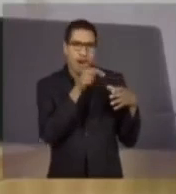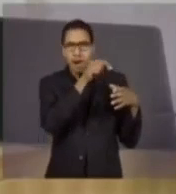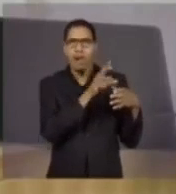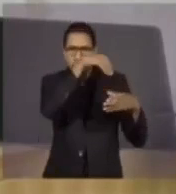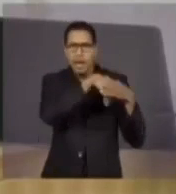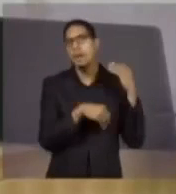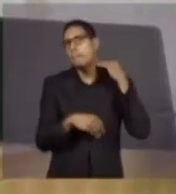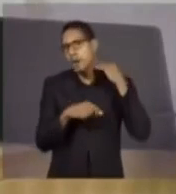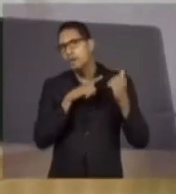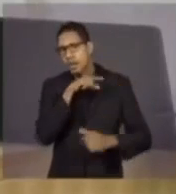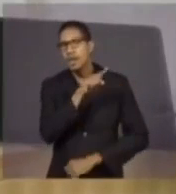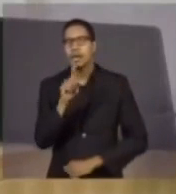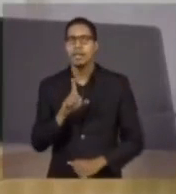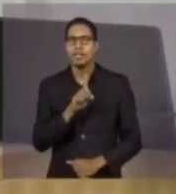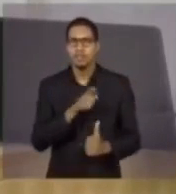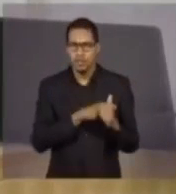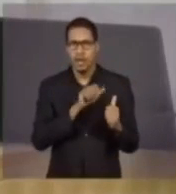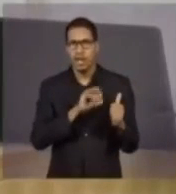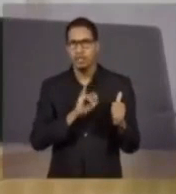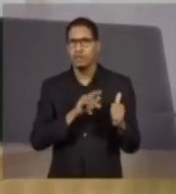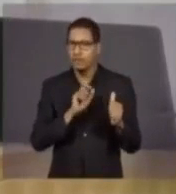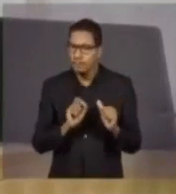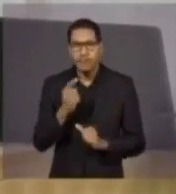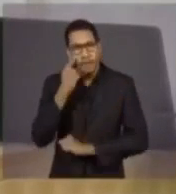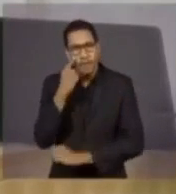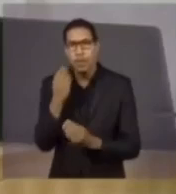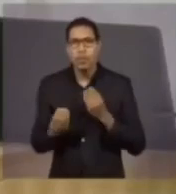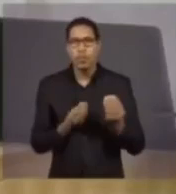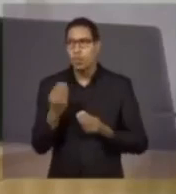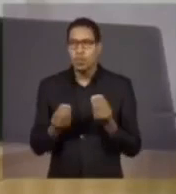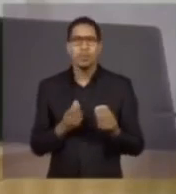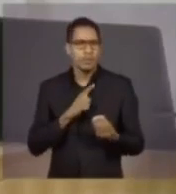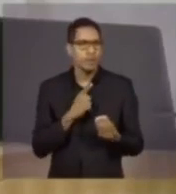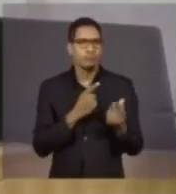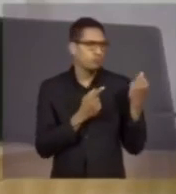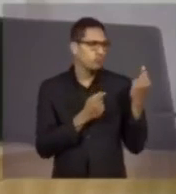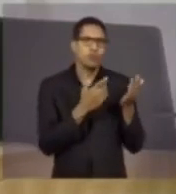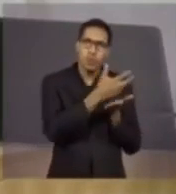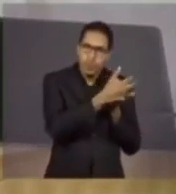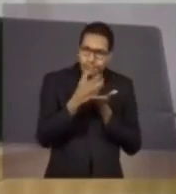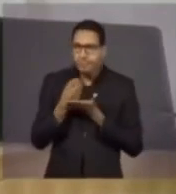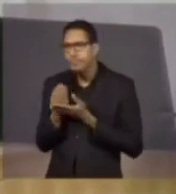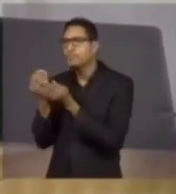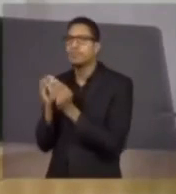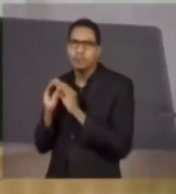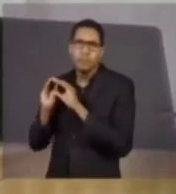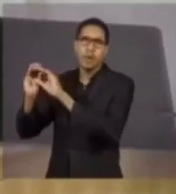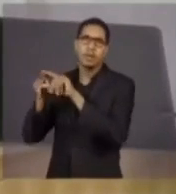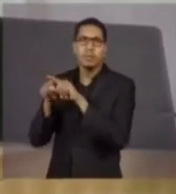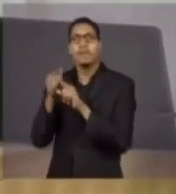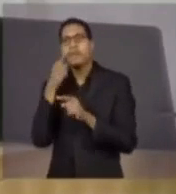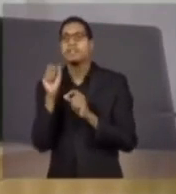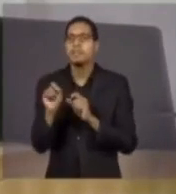setor financeiro está entre os grandes devedores da dívida ativa para Sanear a receita para depois se precisar no segundo momento